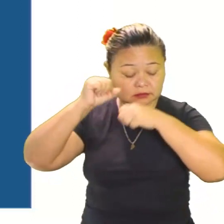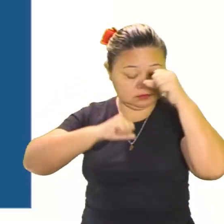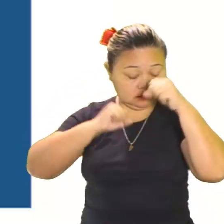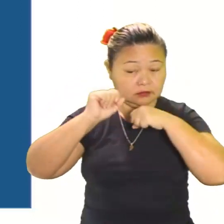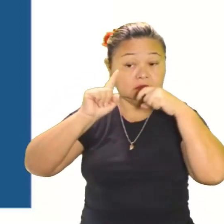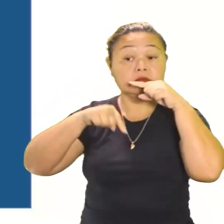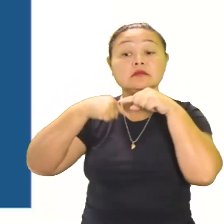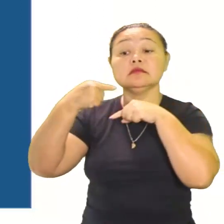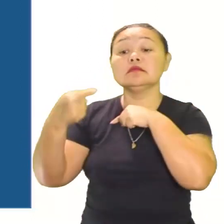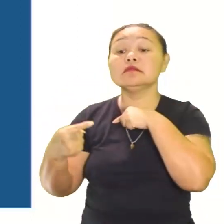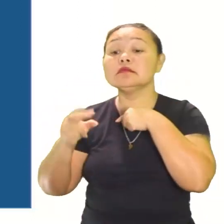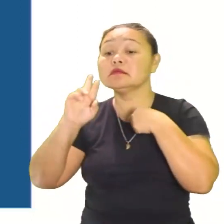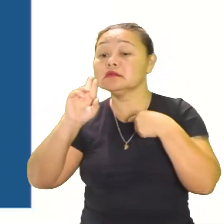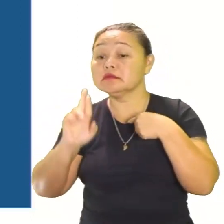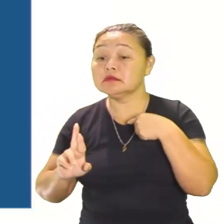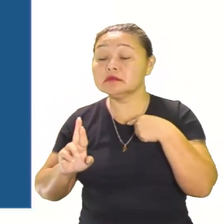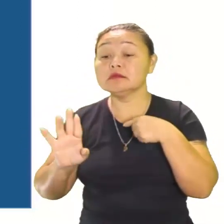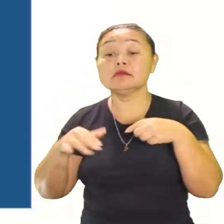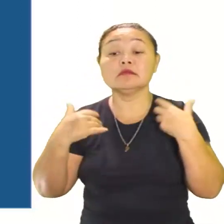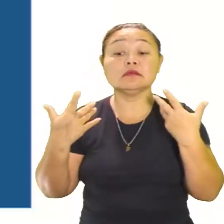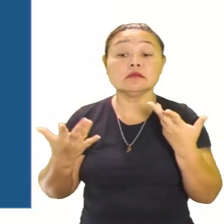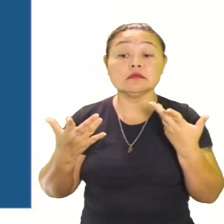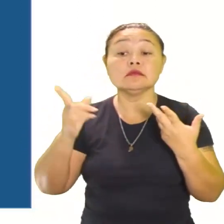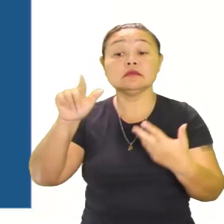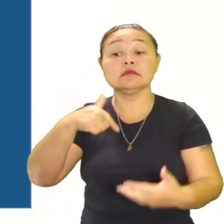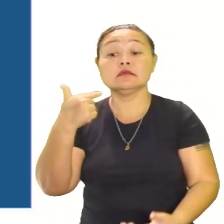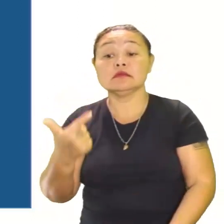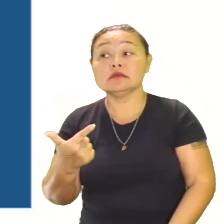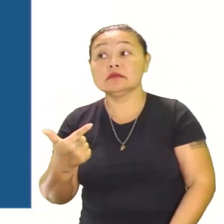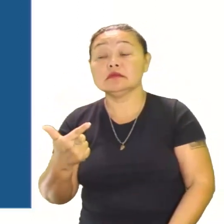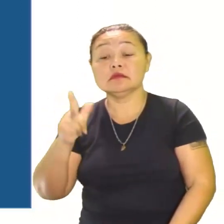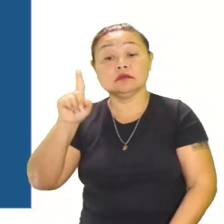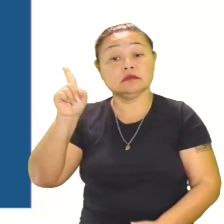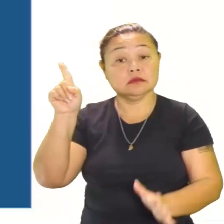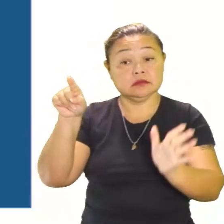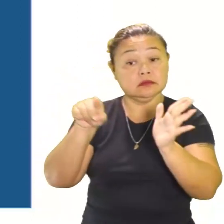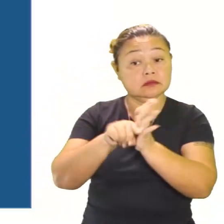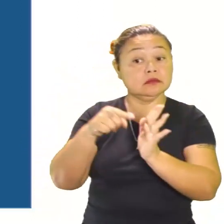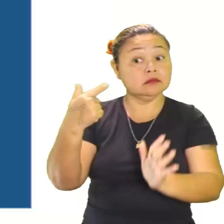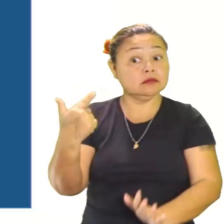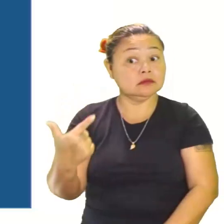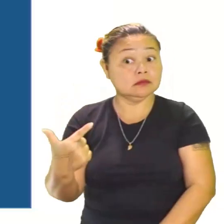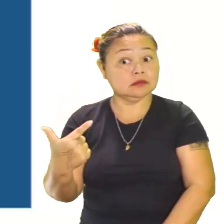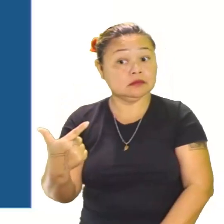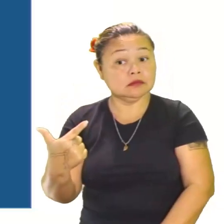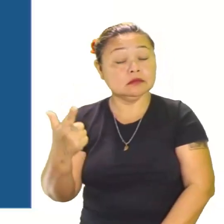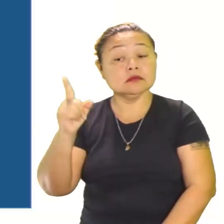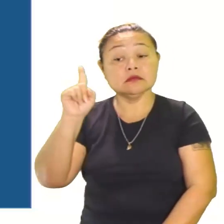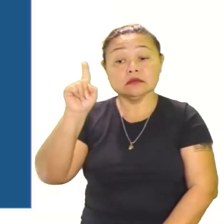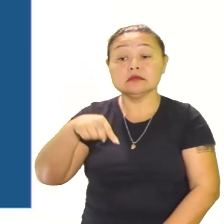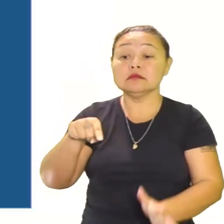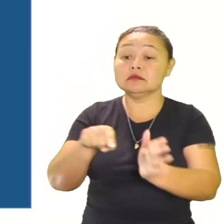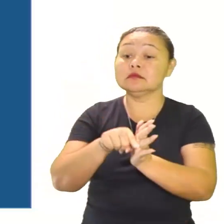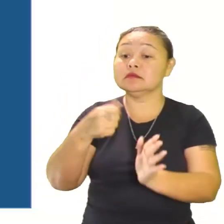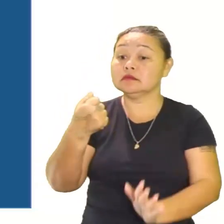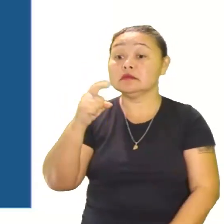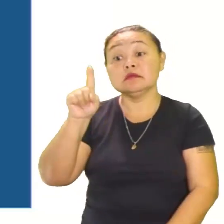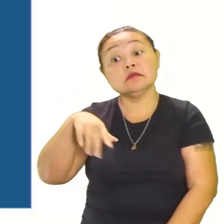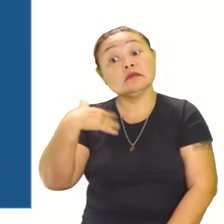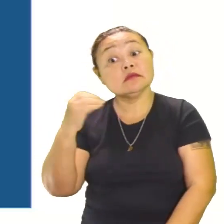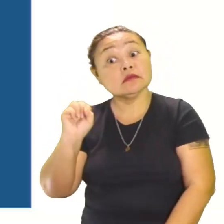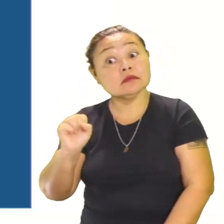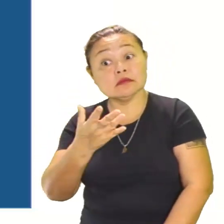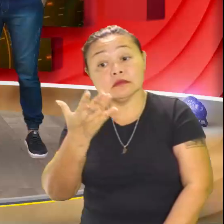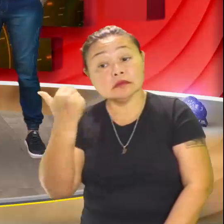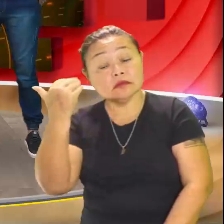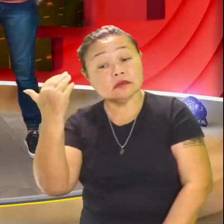do módulo. E qual será o resultado? E aí, o resultado é 2? É menos 2? É menos 8 ou é 8?